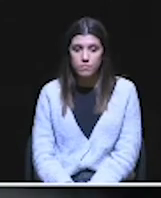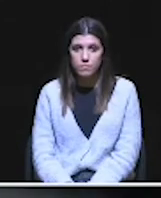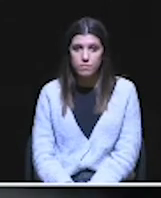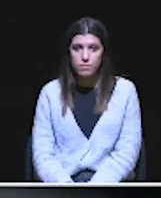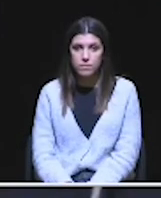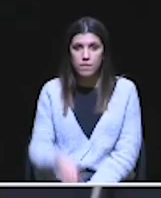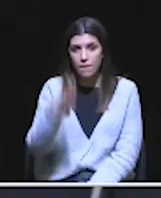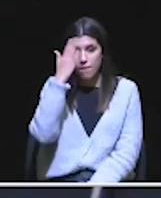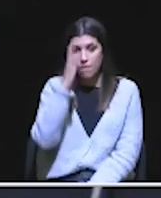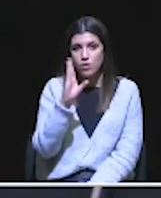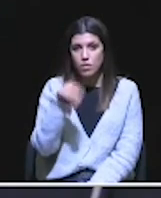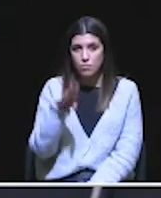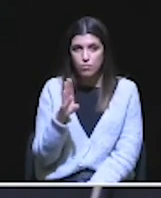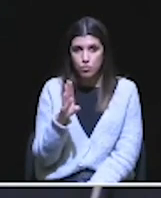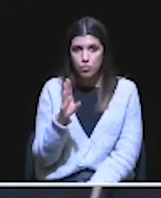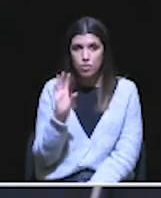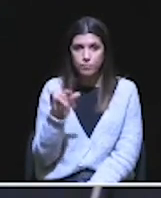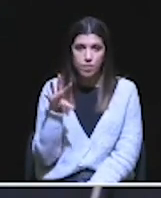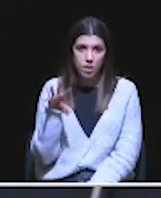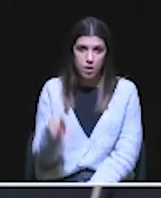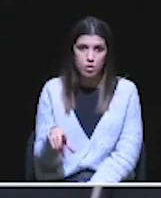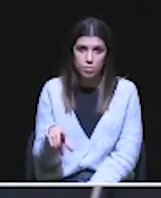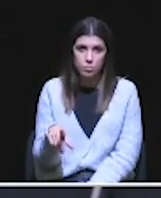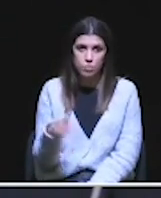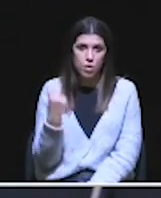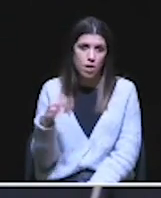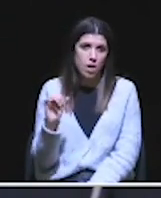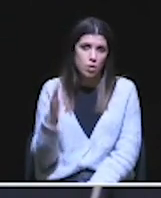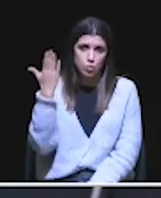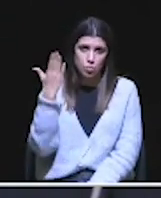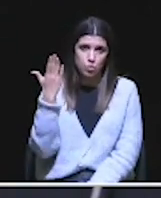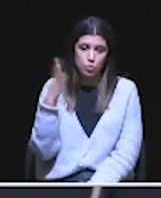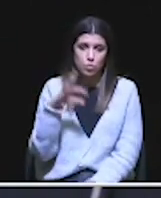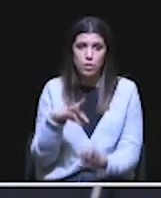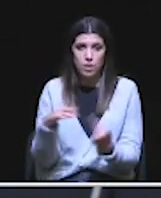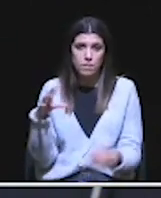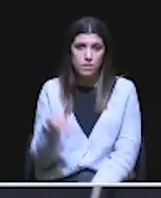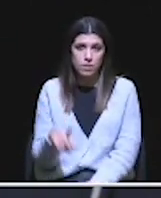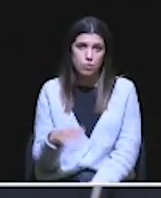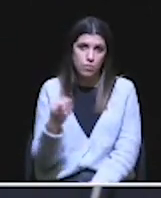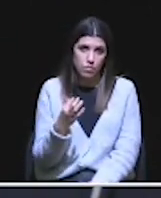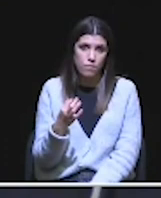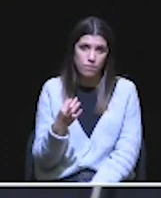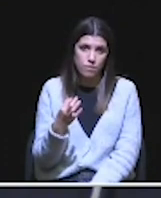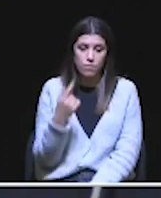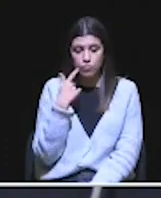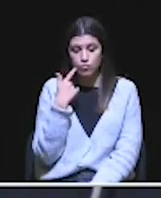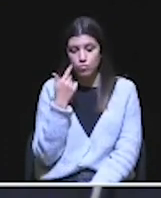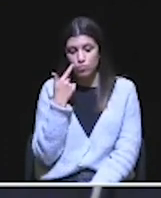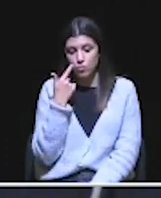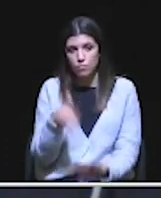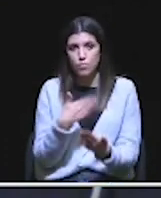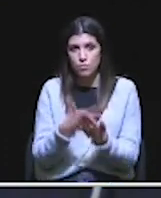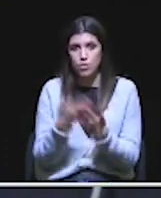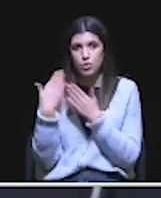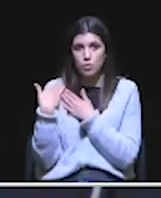Estima-se que a Jornada Mundial da Juventude, que terá lugar em Lisboa, estará entre as mais caras de sempre. A Câmara Municipal de Lisboa, conforme podemos ver por esta proposta, será responsável